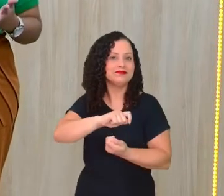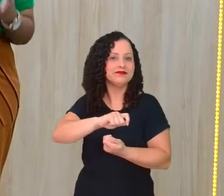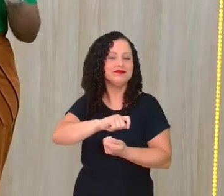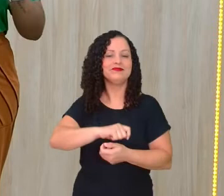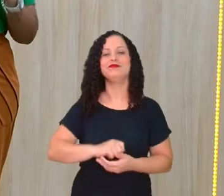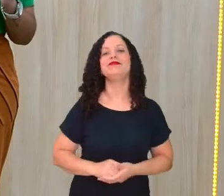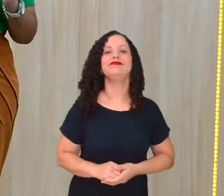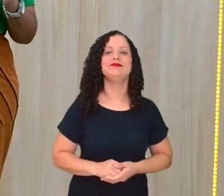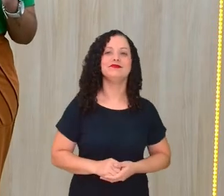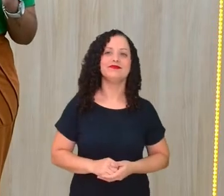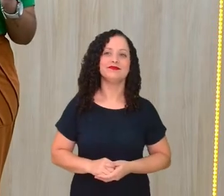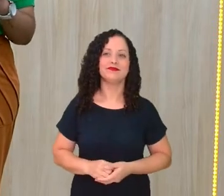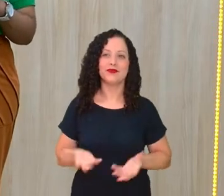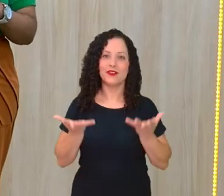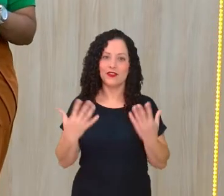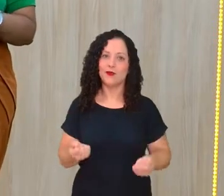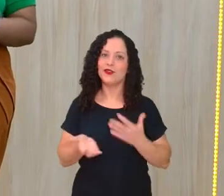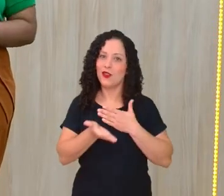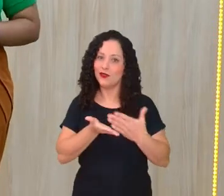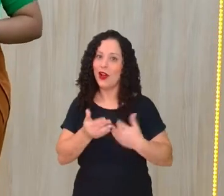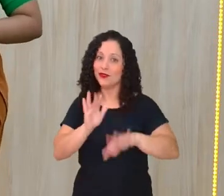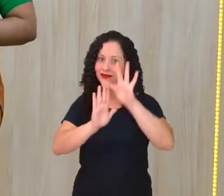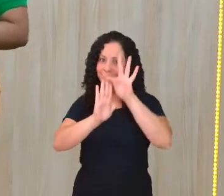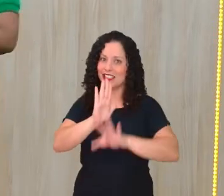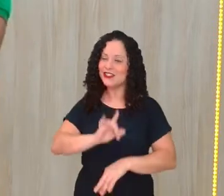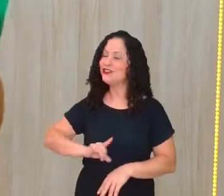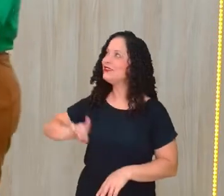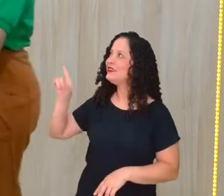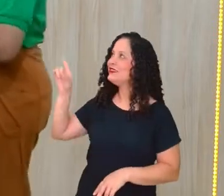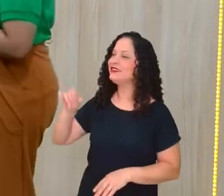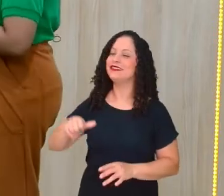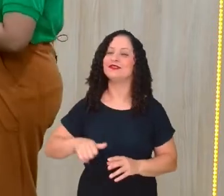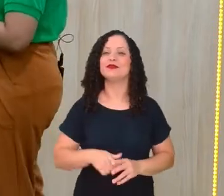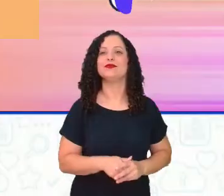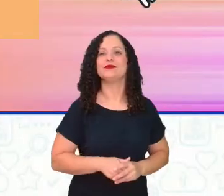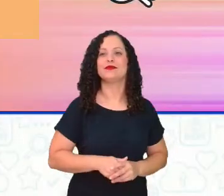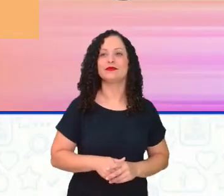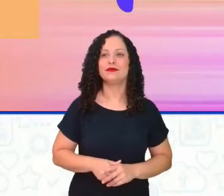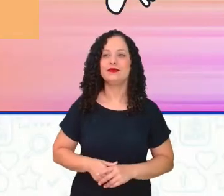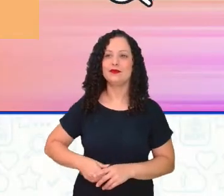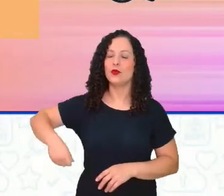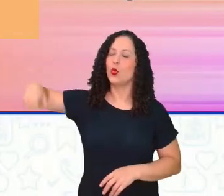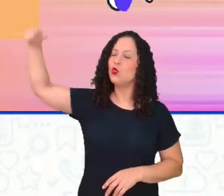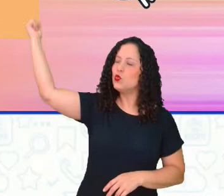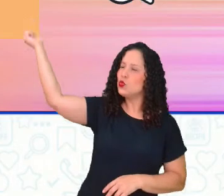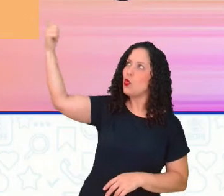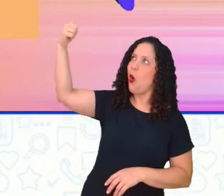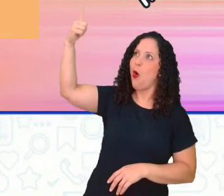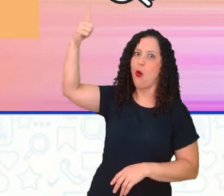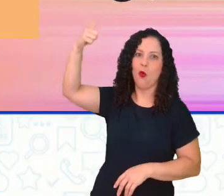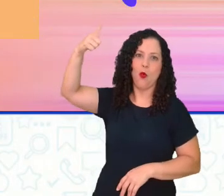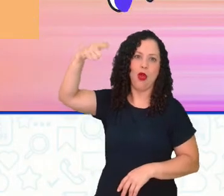Vamos continuar o nosso continho, tá certo? Ó, vamos lá. O sol brilhava no bordado